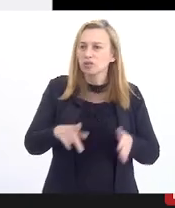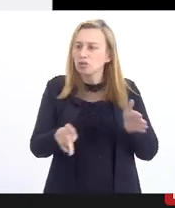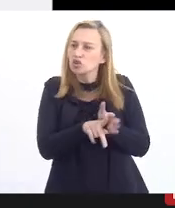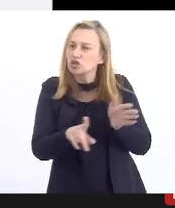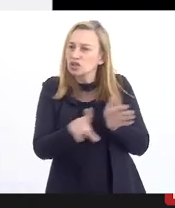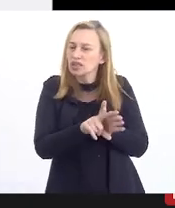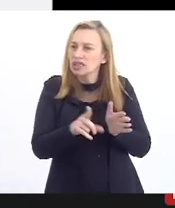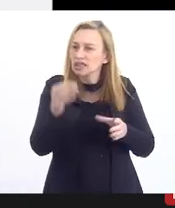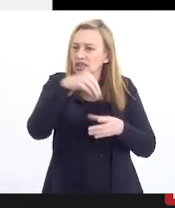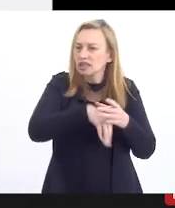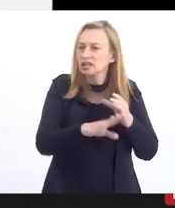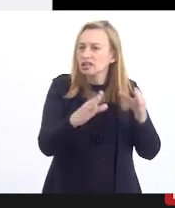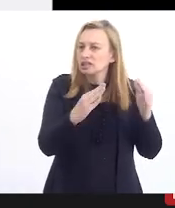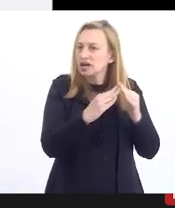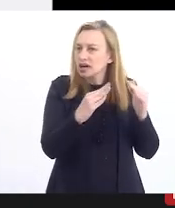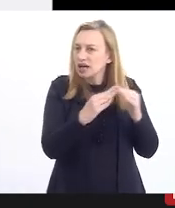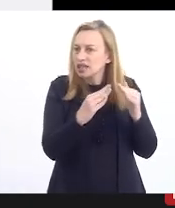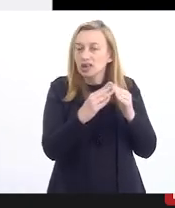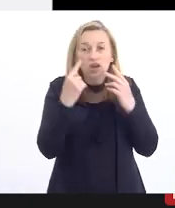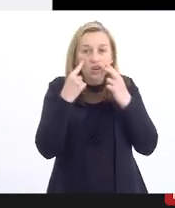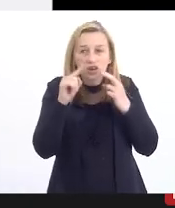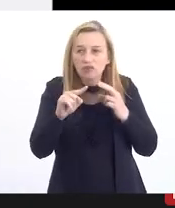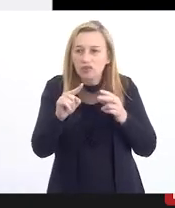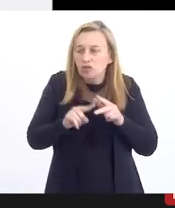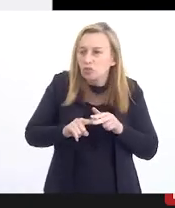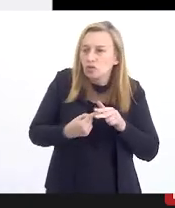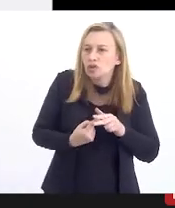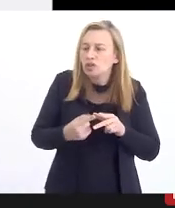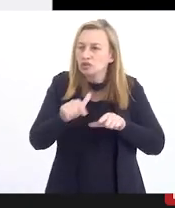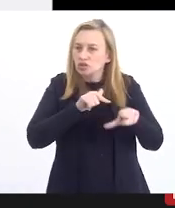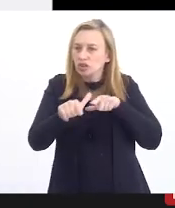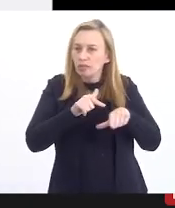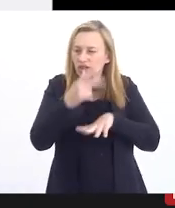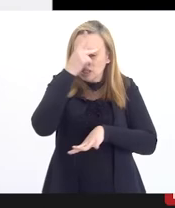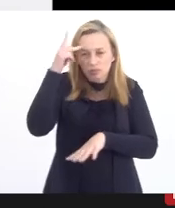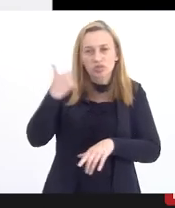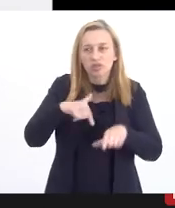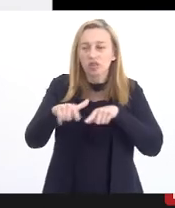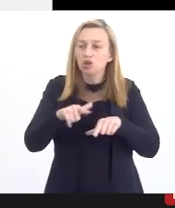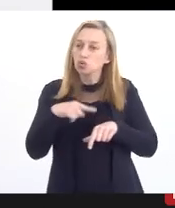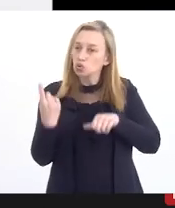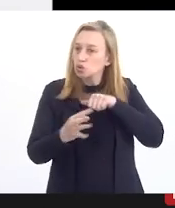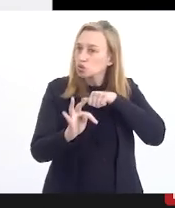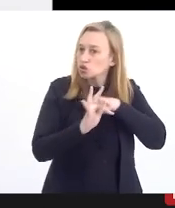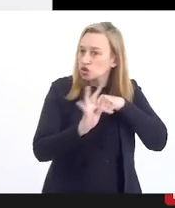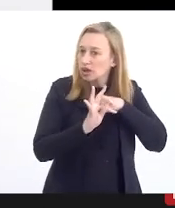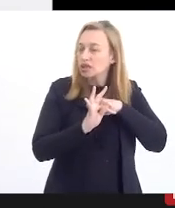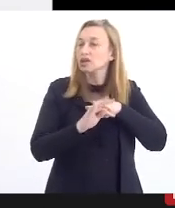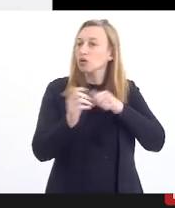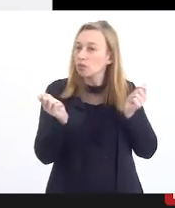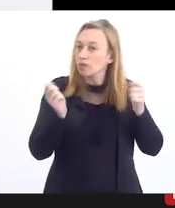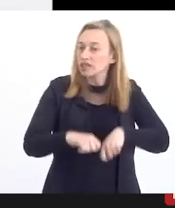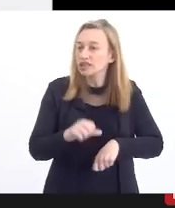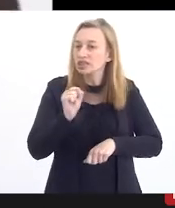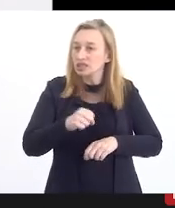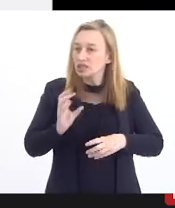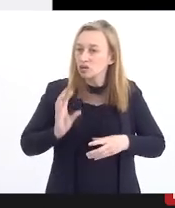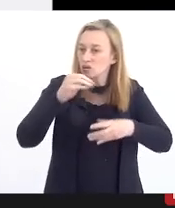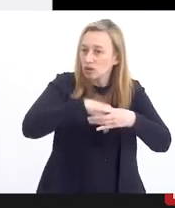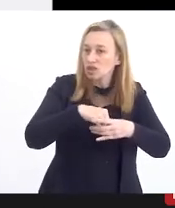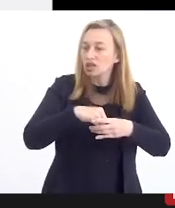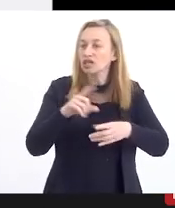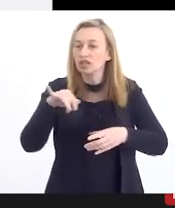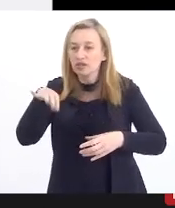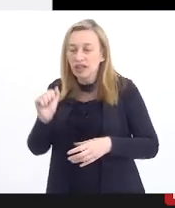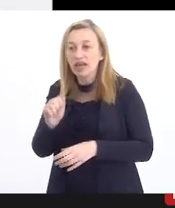tramitando nessa casa que visa a manutenção dos empregos dos trabalhadores. E nossos técnicos têm total competência para integrar os quadros do